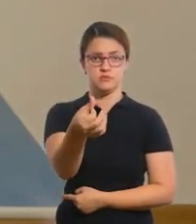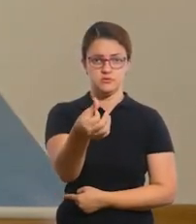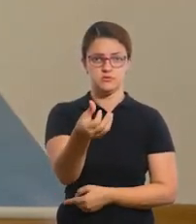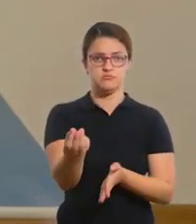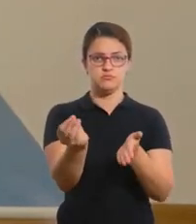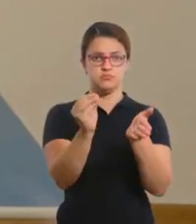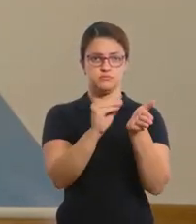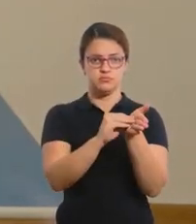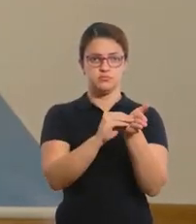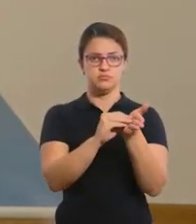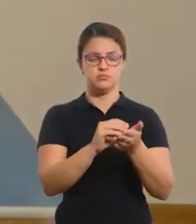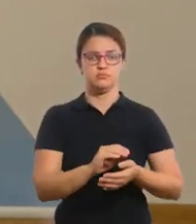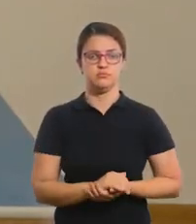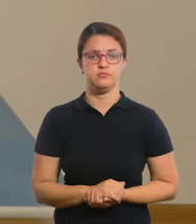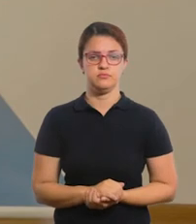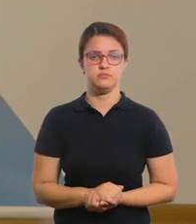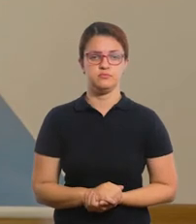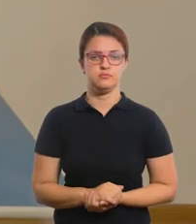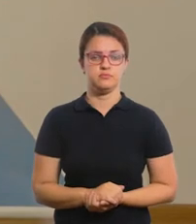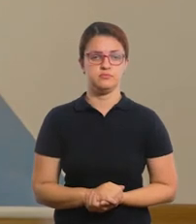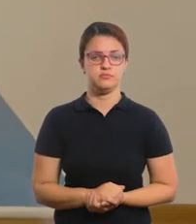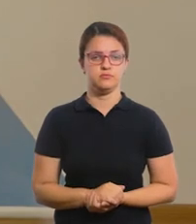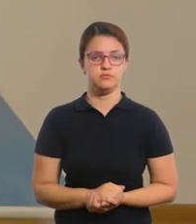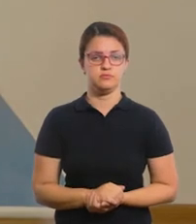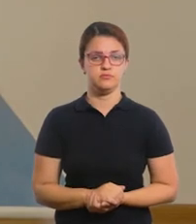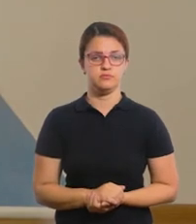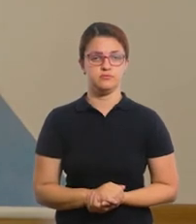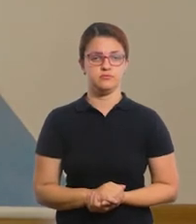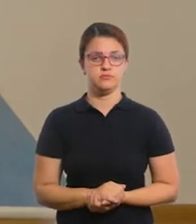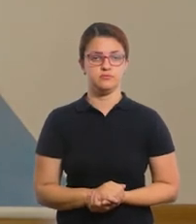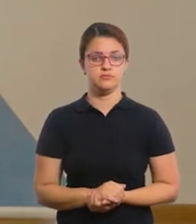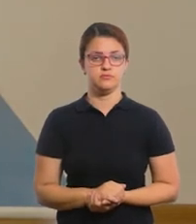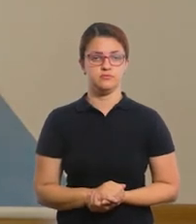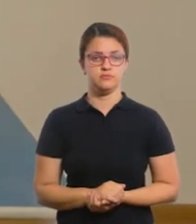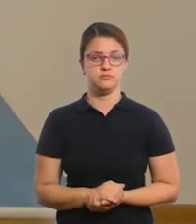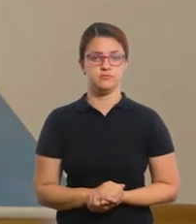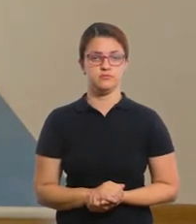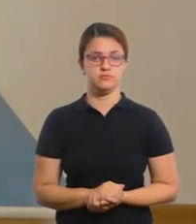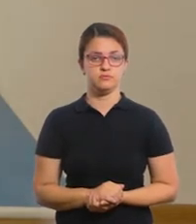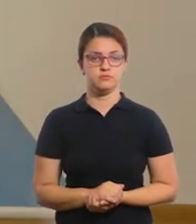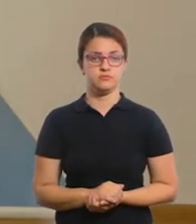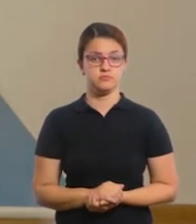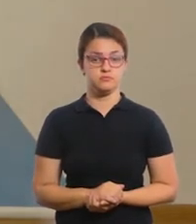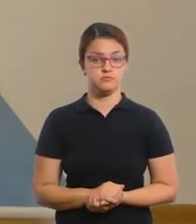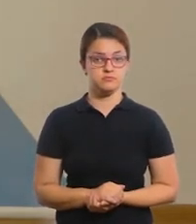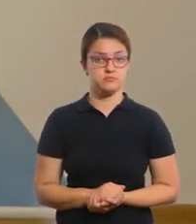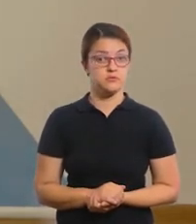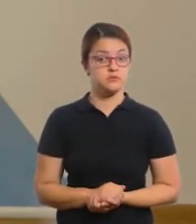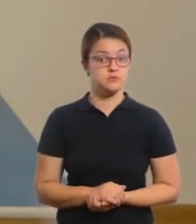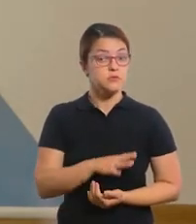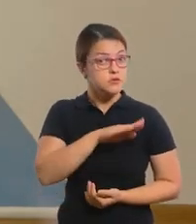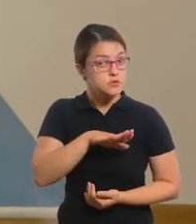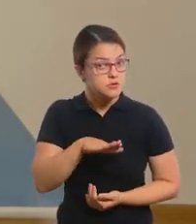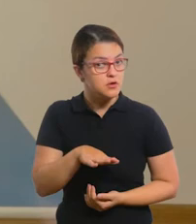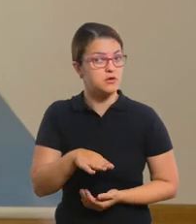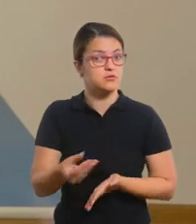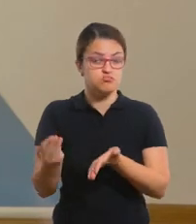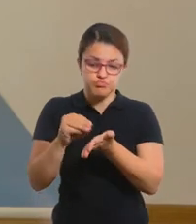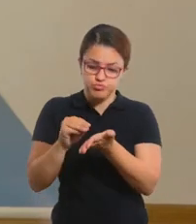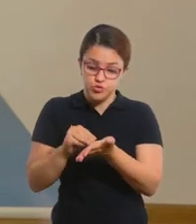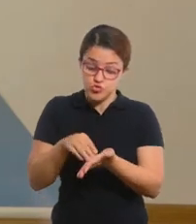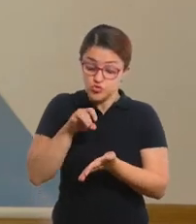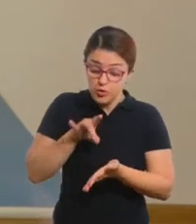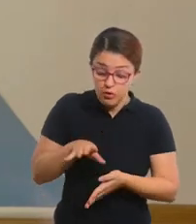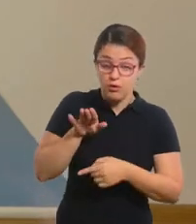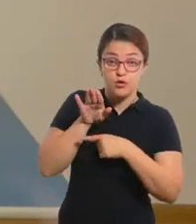1, 2, 3, 4, 5, 6. Ele vai colocar os 6 aqui. Tá? Ele mesmo deixa que a criança coloca. Você